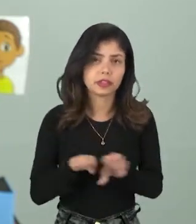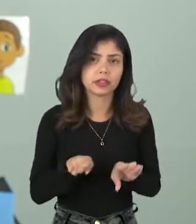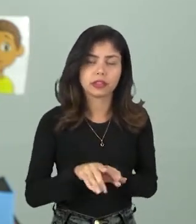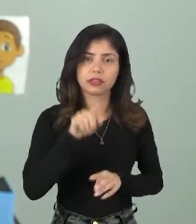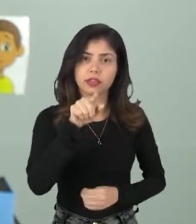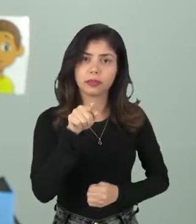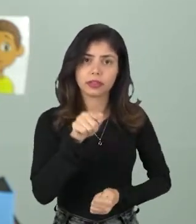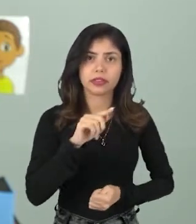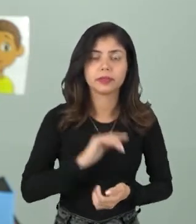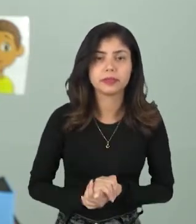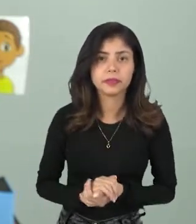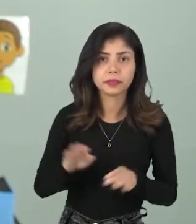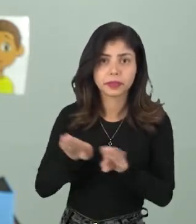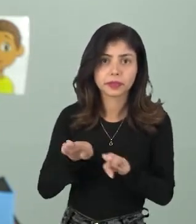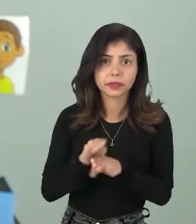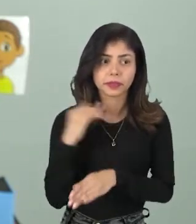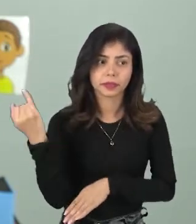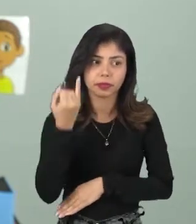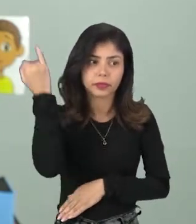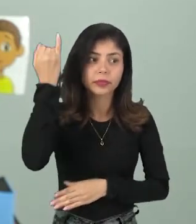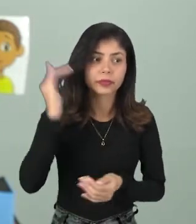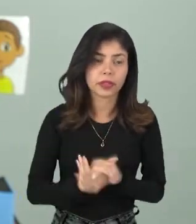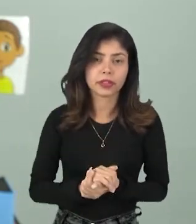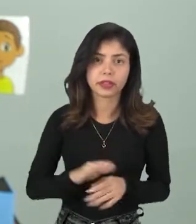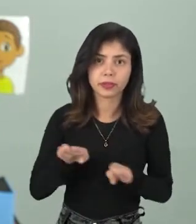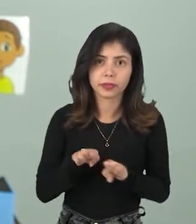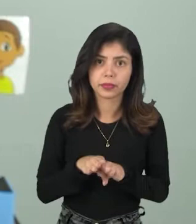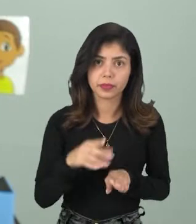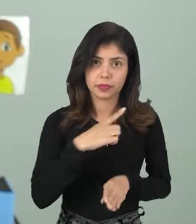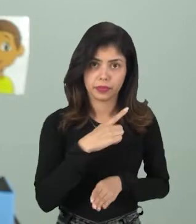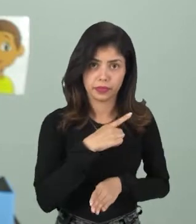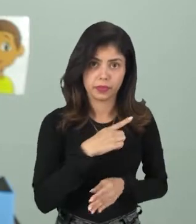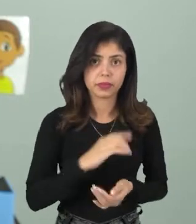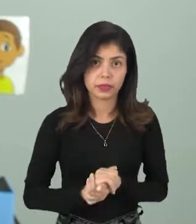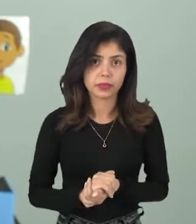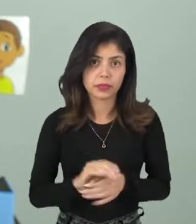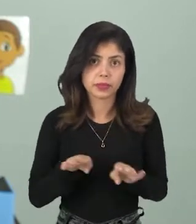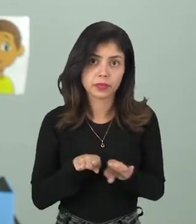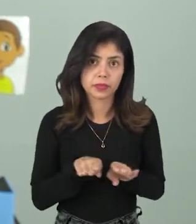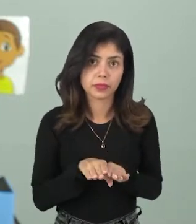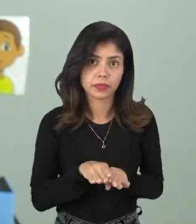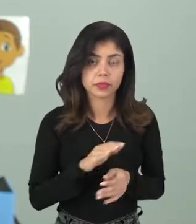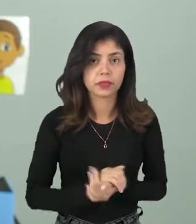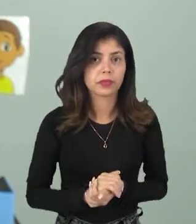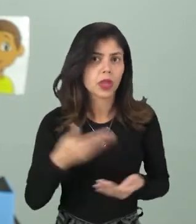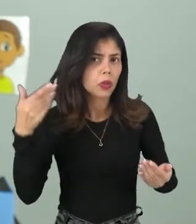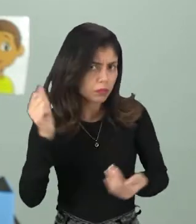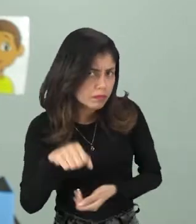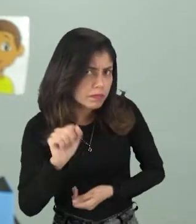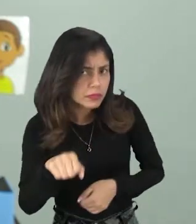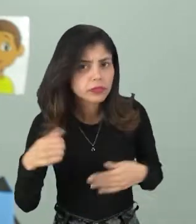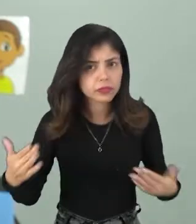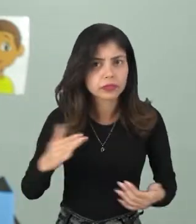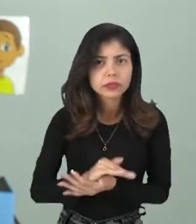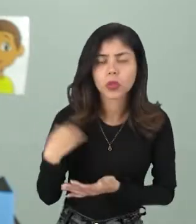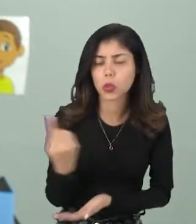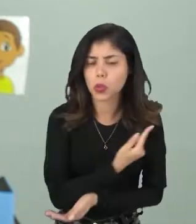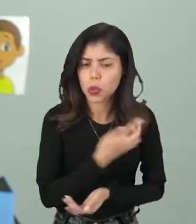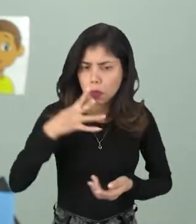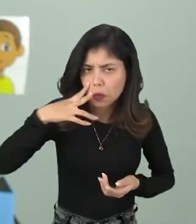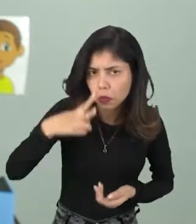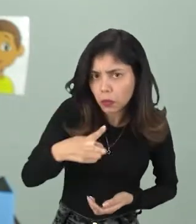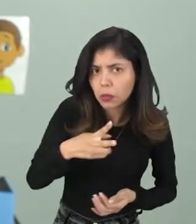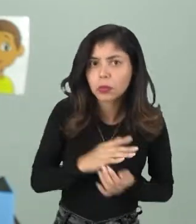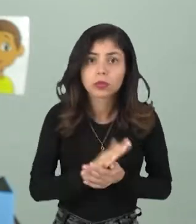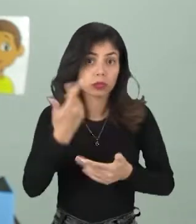pontos importantes em uma situação problema para resolução de uma situação-problema isso mesmo quando nós nos